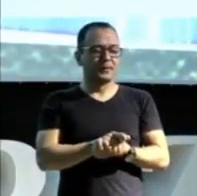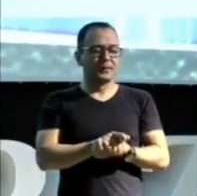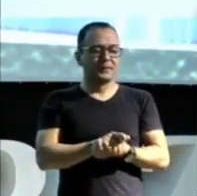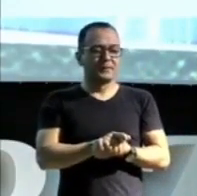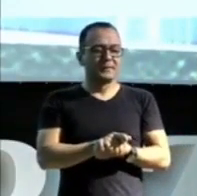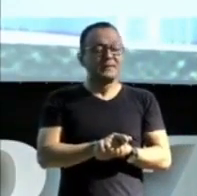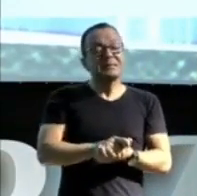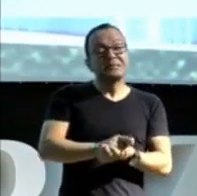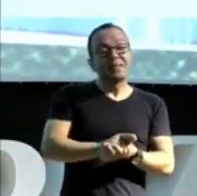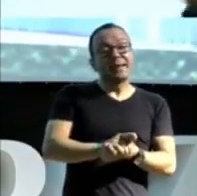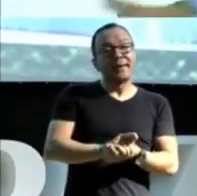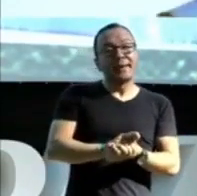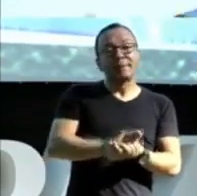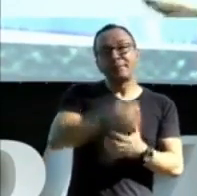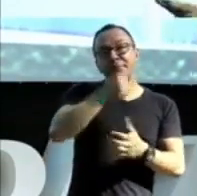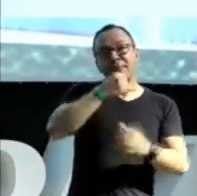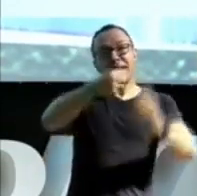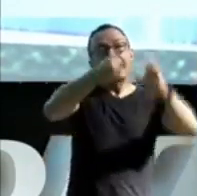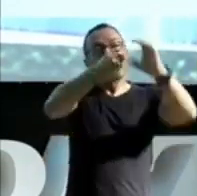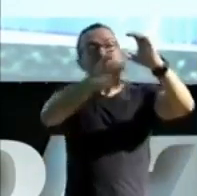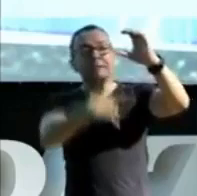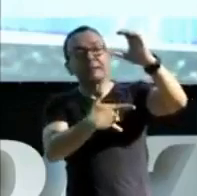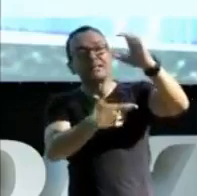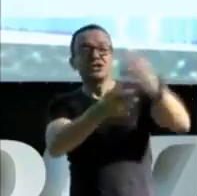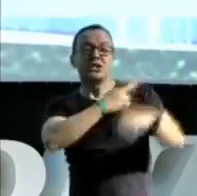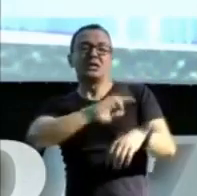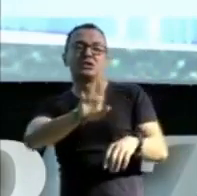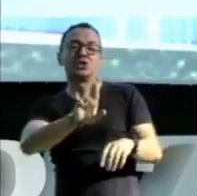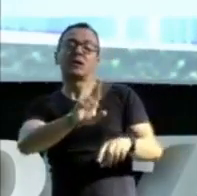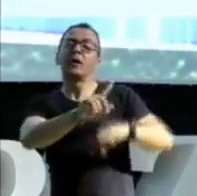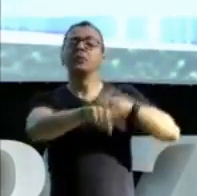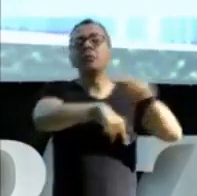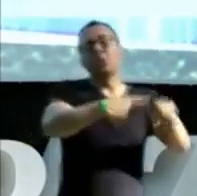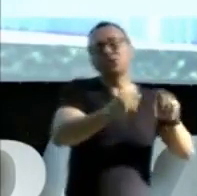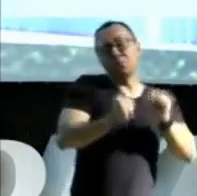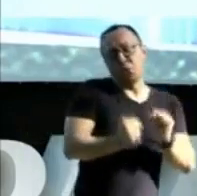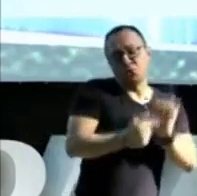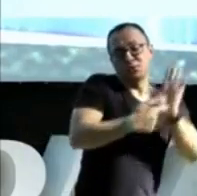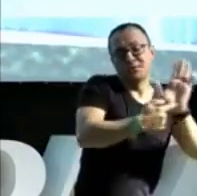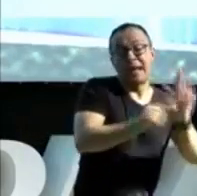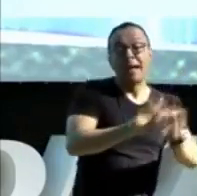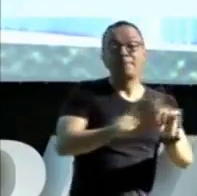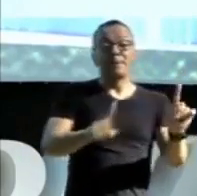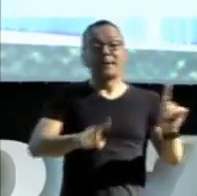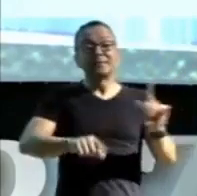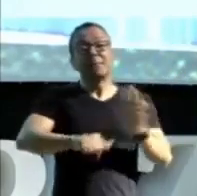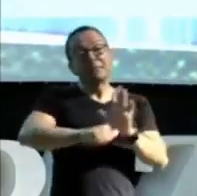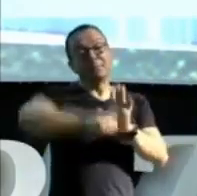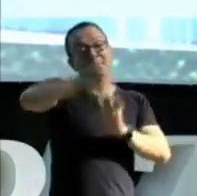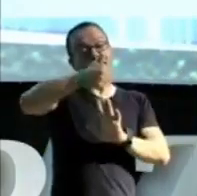Elementos religiosos, depois, se a pessoa assim o quiser.